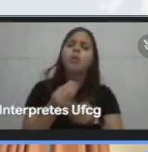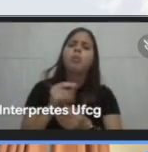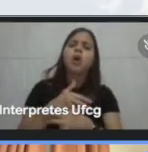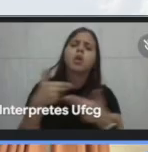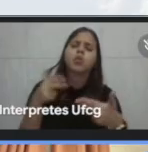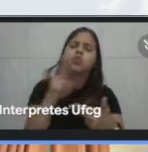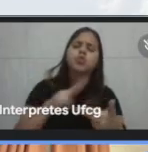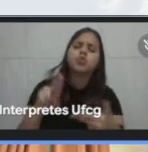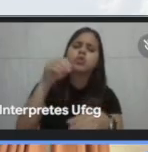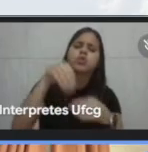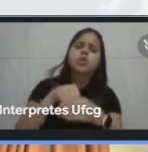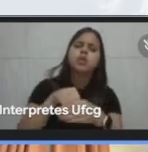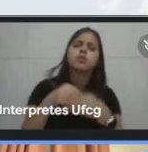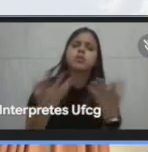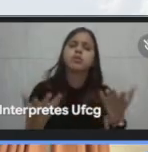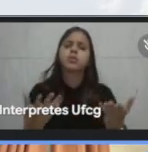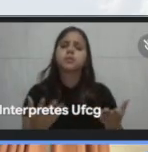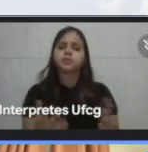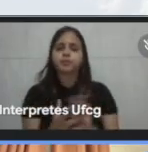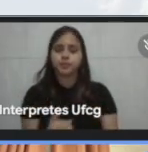modelo. Então,